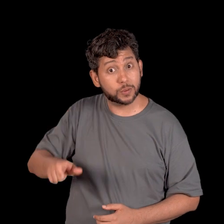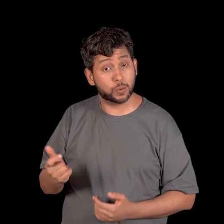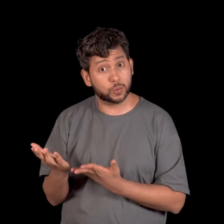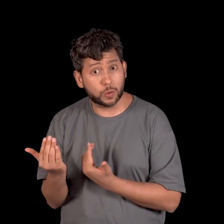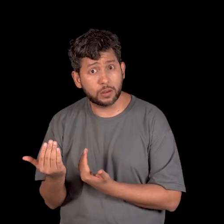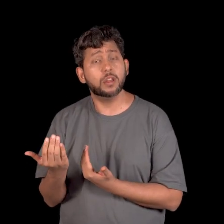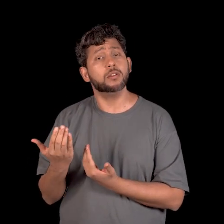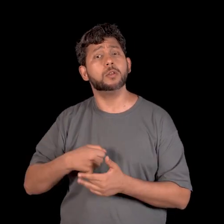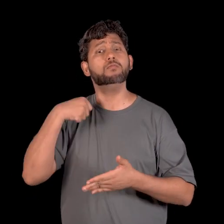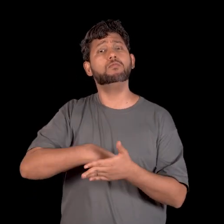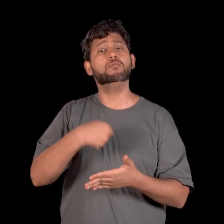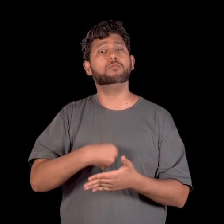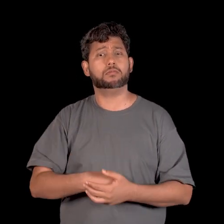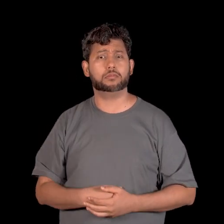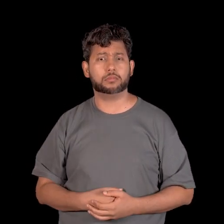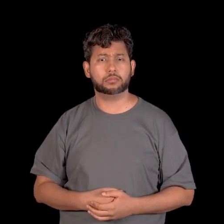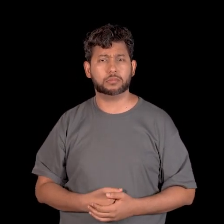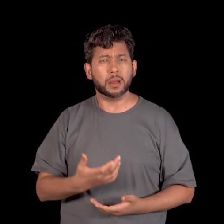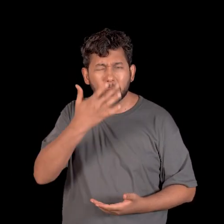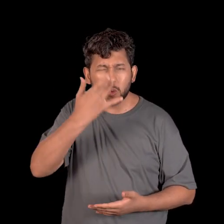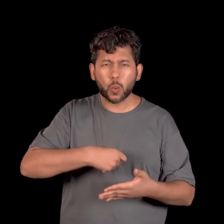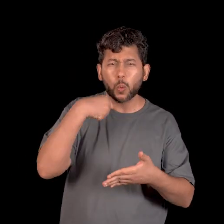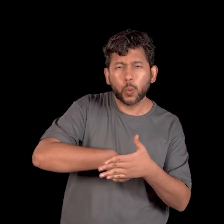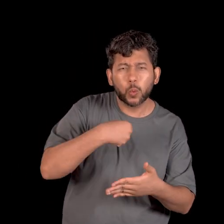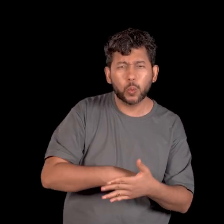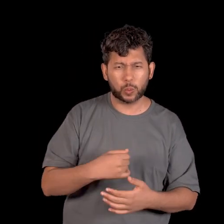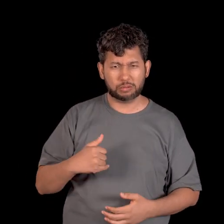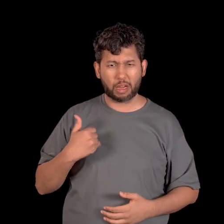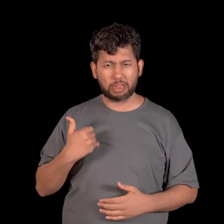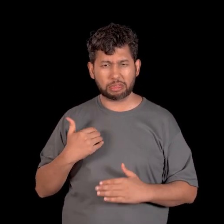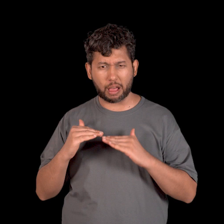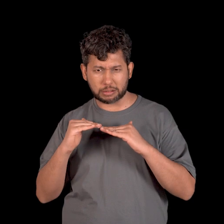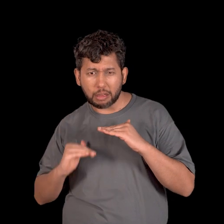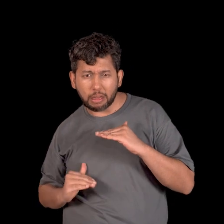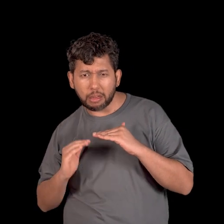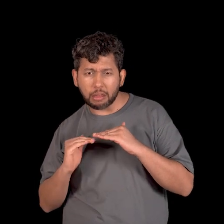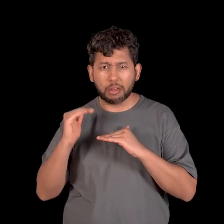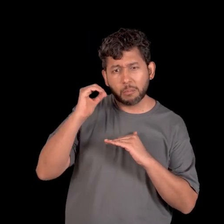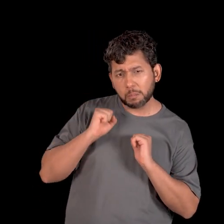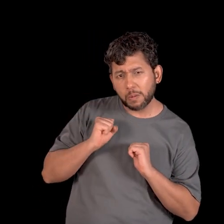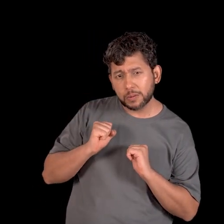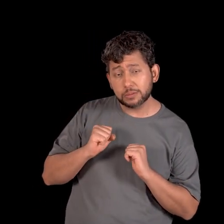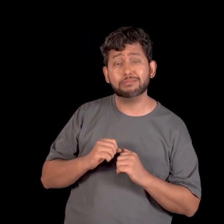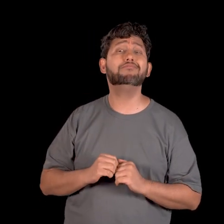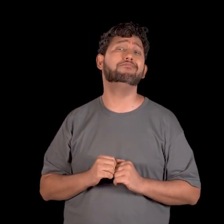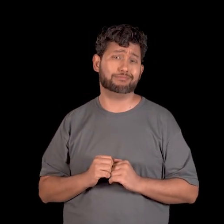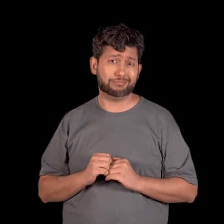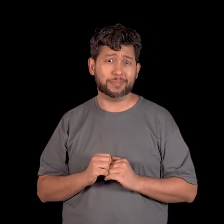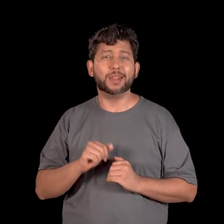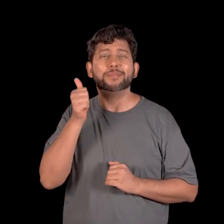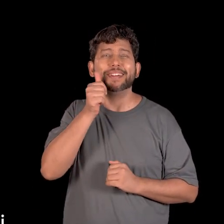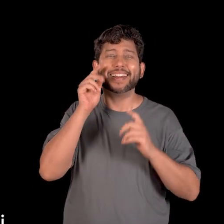Jovens que pedem mudanças globais. Não há idade mínima ou máxima para um indivíduo lutar por melhores condições de